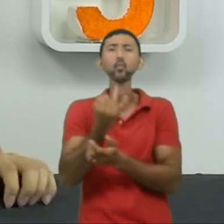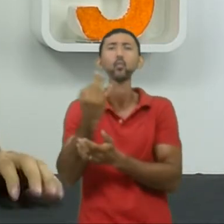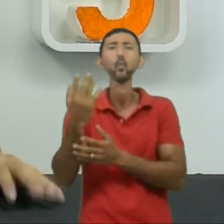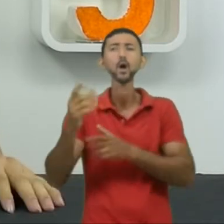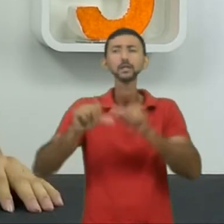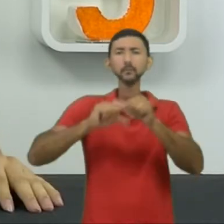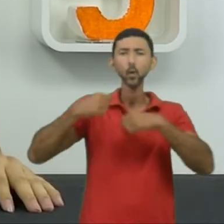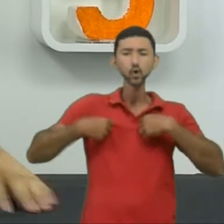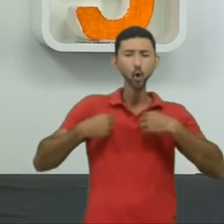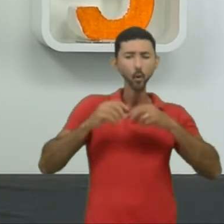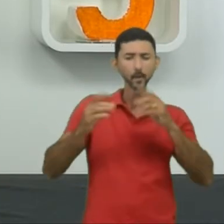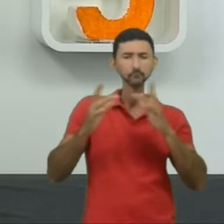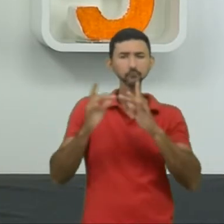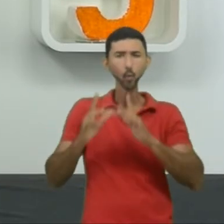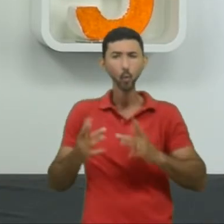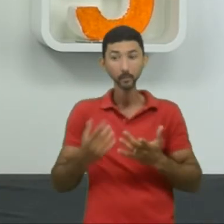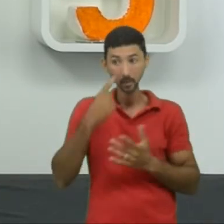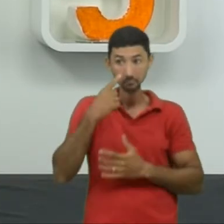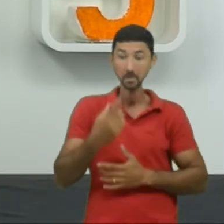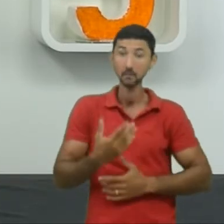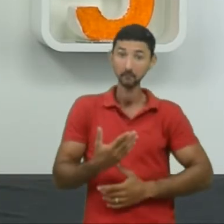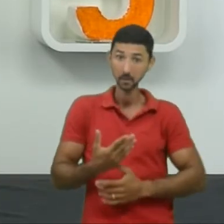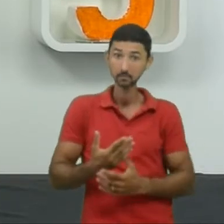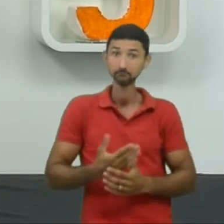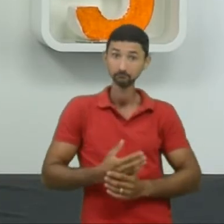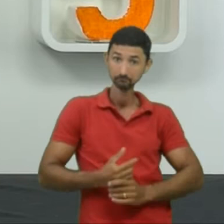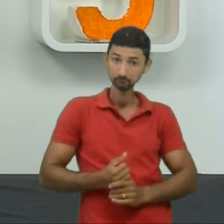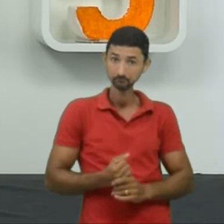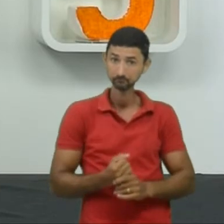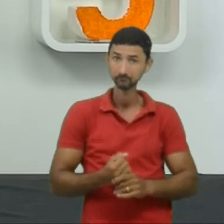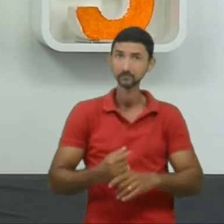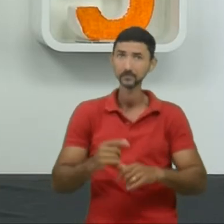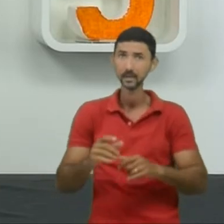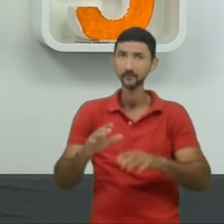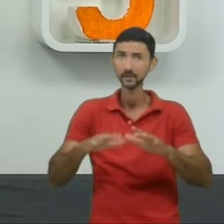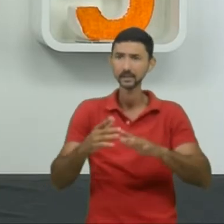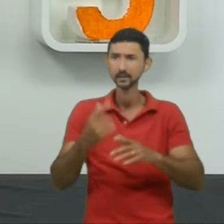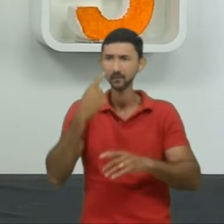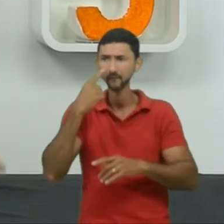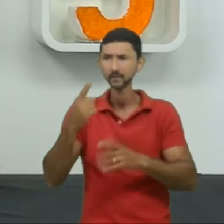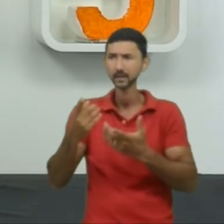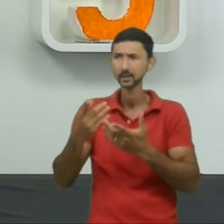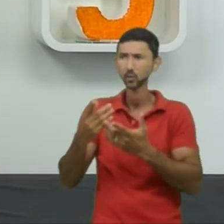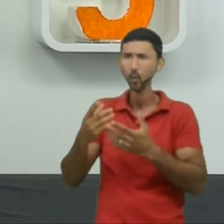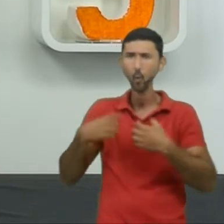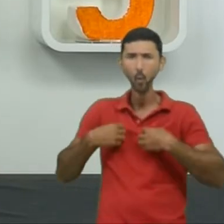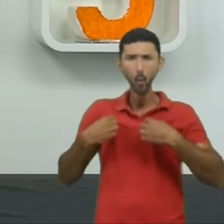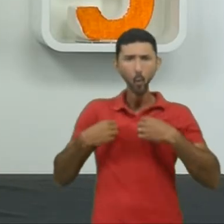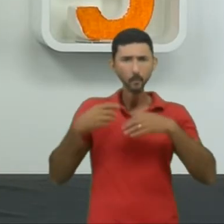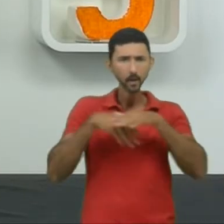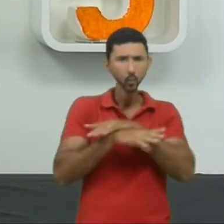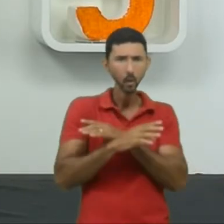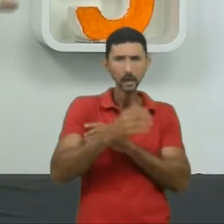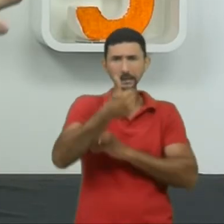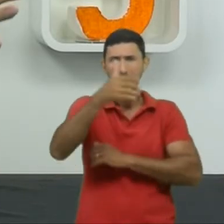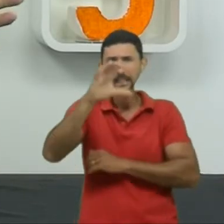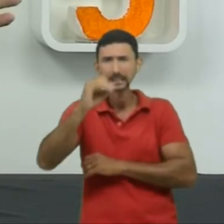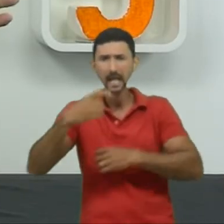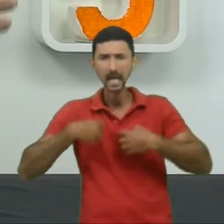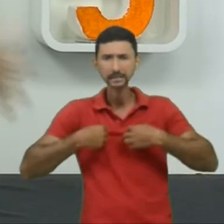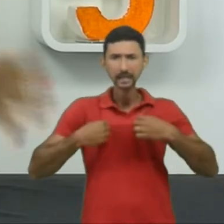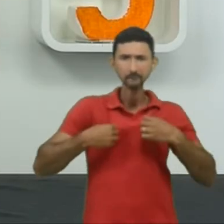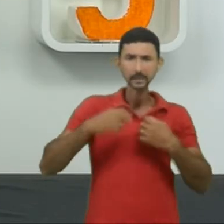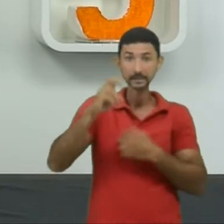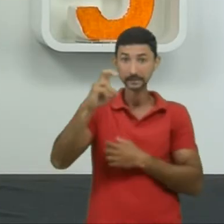pode se vestir. Você vai se surpreender, certo? Que tem muita gente aí que eu vejo que coleciona roupa, tem 10 camisas